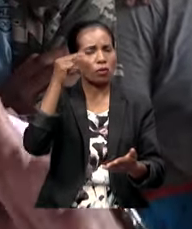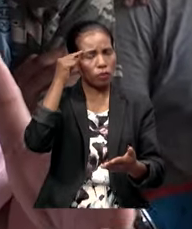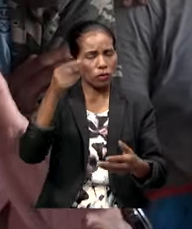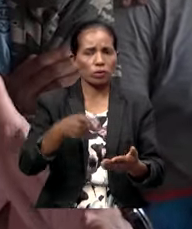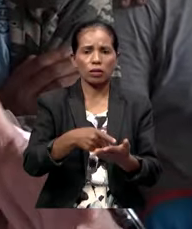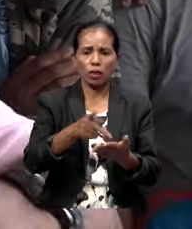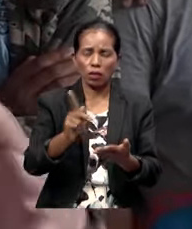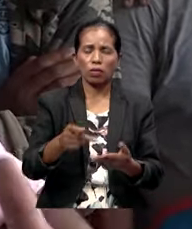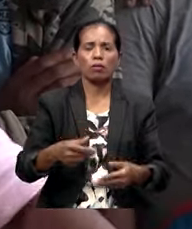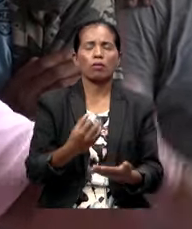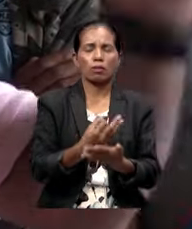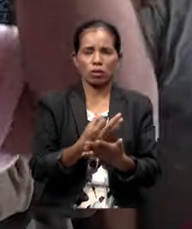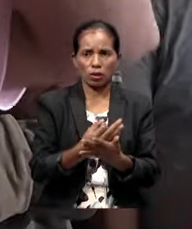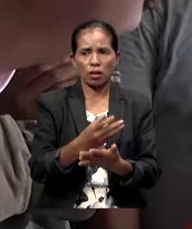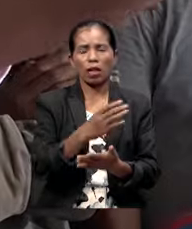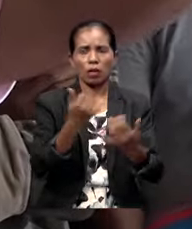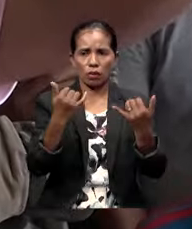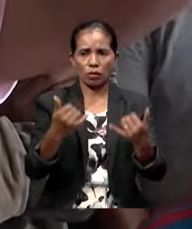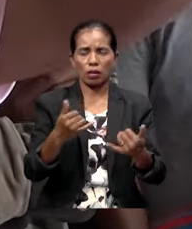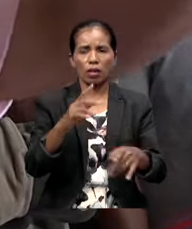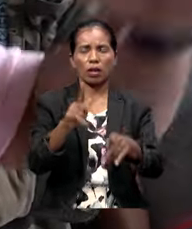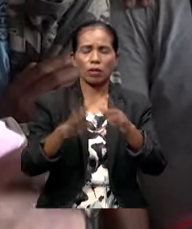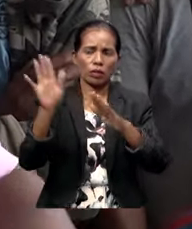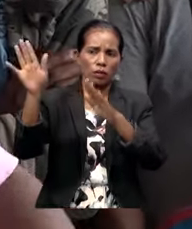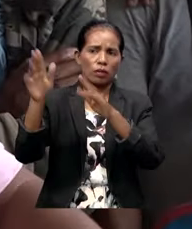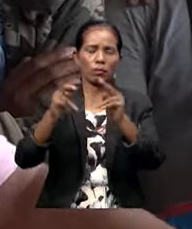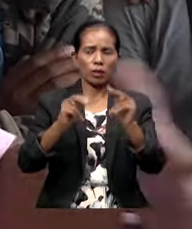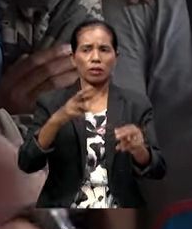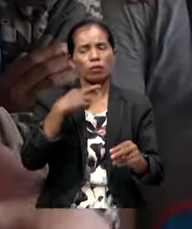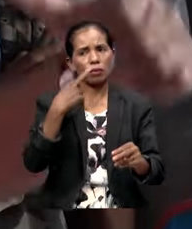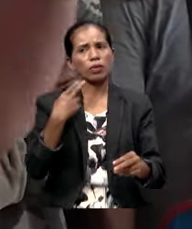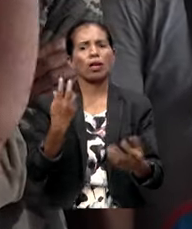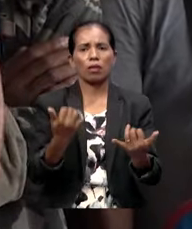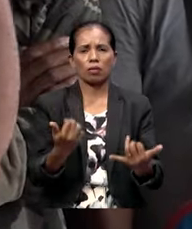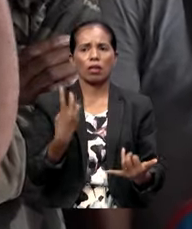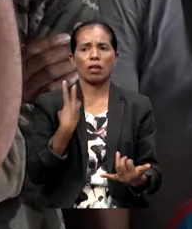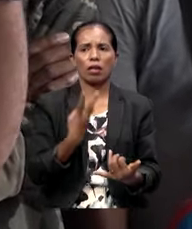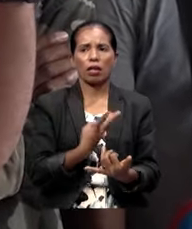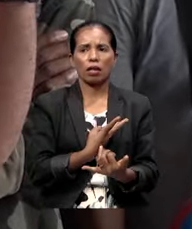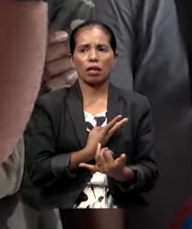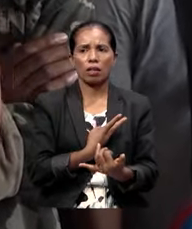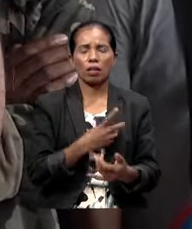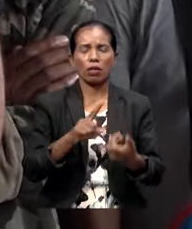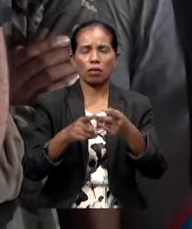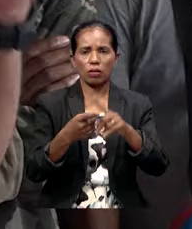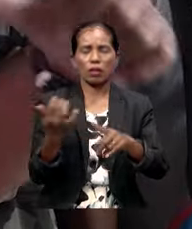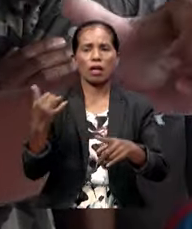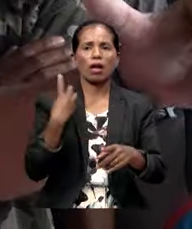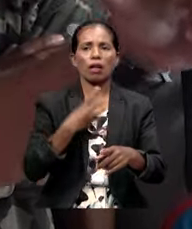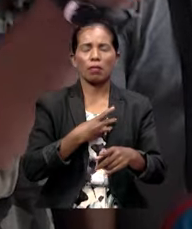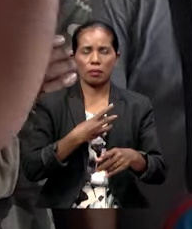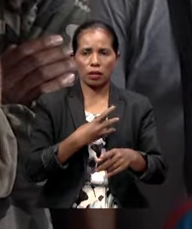o governo lá for subsídio, quero conhecê-lo. Mas agora, ema e a base neva precisa de força, mas agora, maluxira neva, a mistira nessa